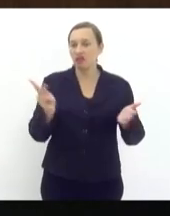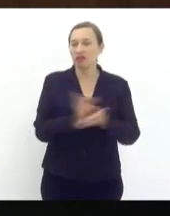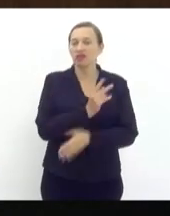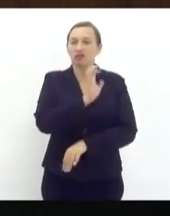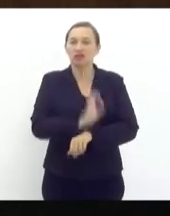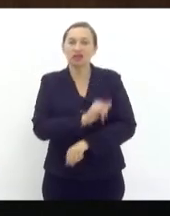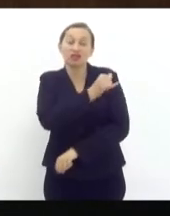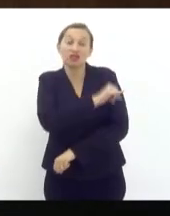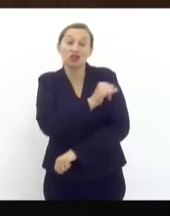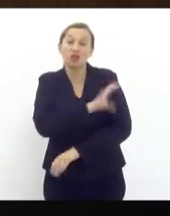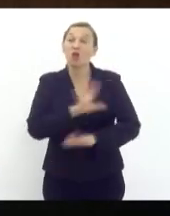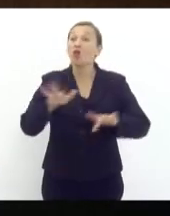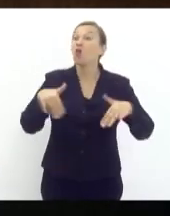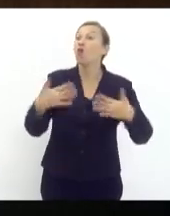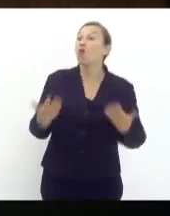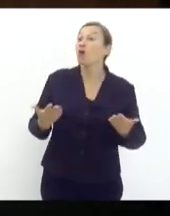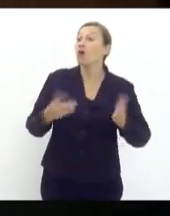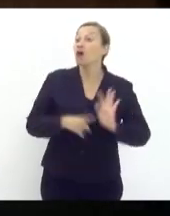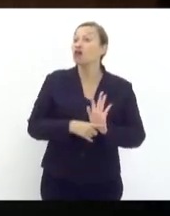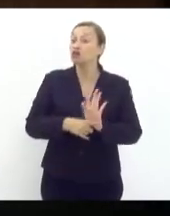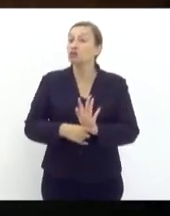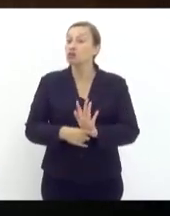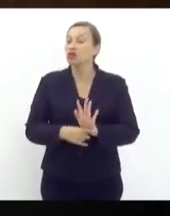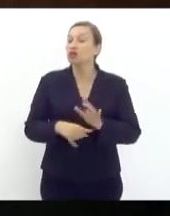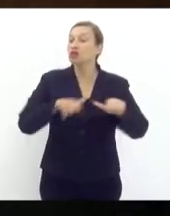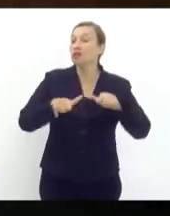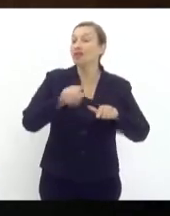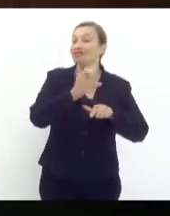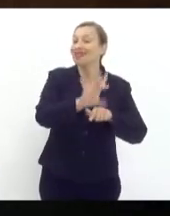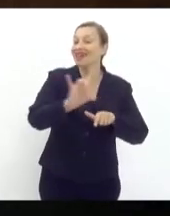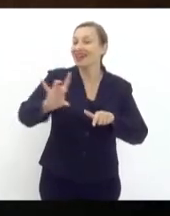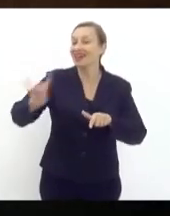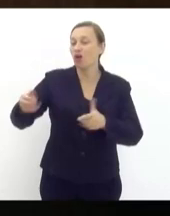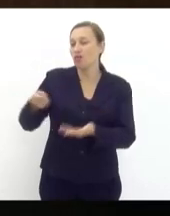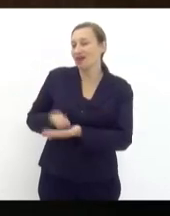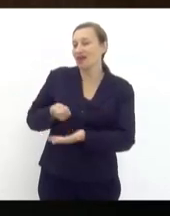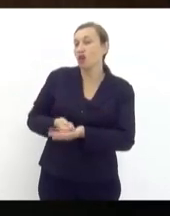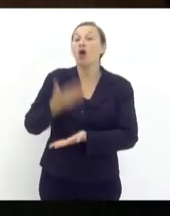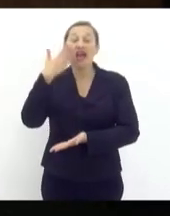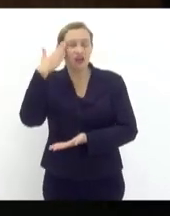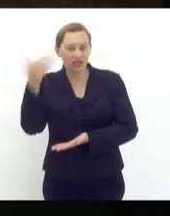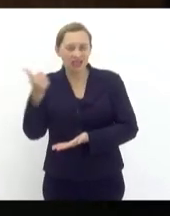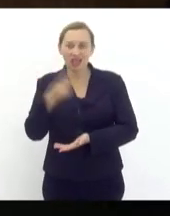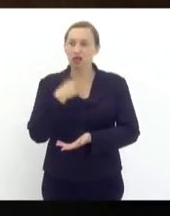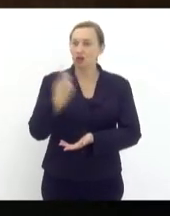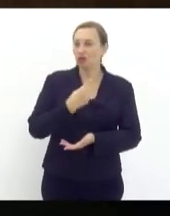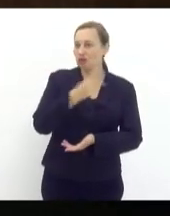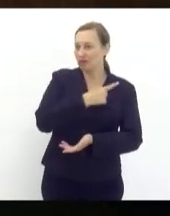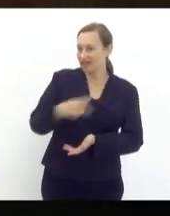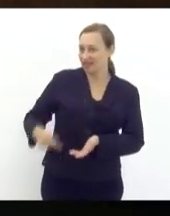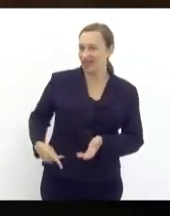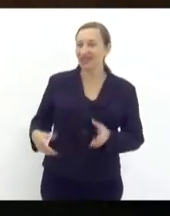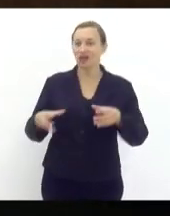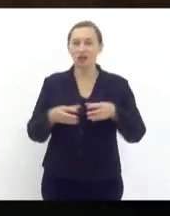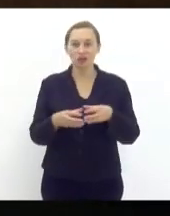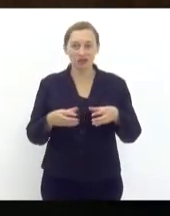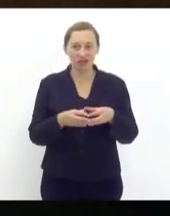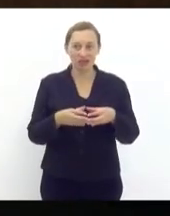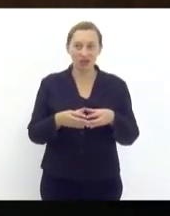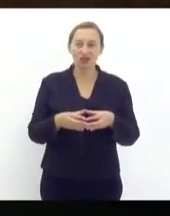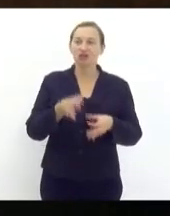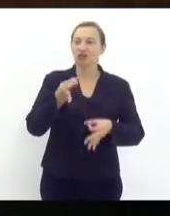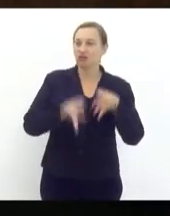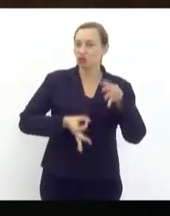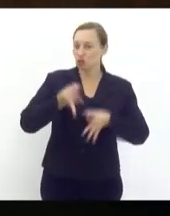Janeiro Quais são as atribuições os deveres de cada um e eu sei que o nosso presidente da Comissão de constituição e